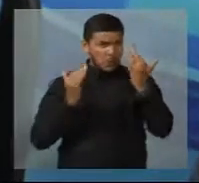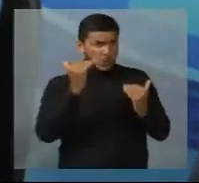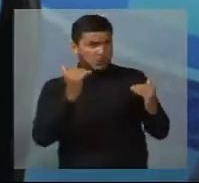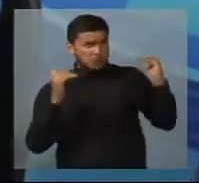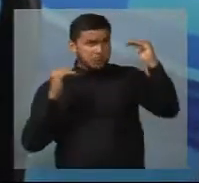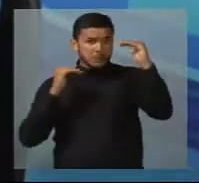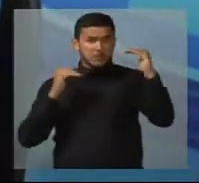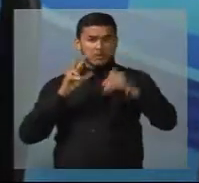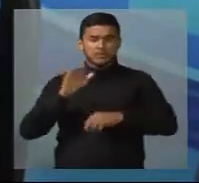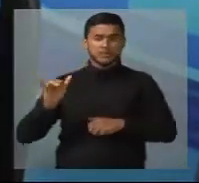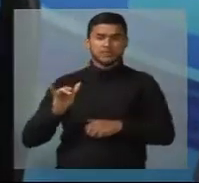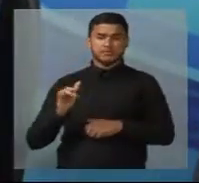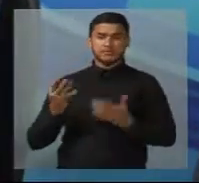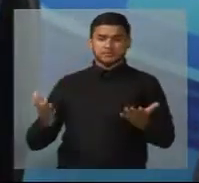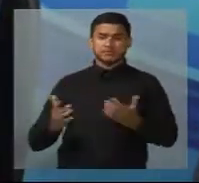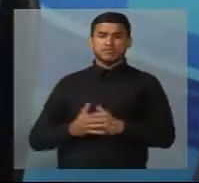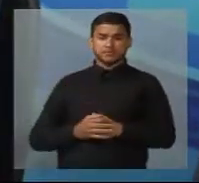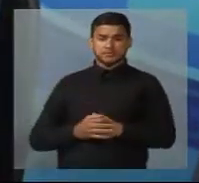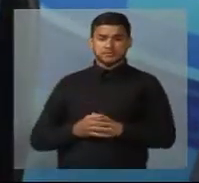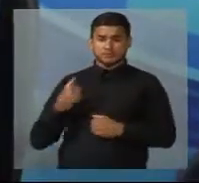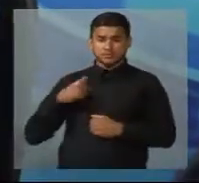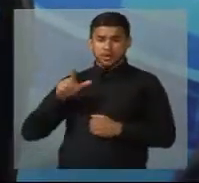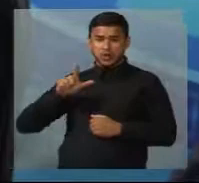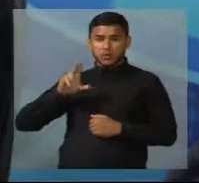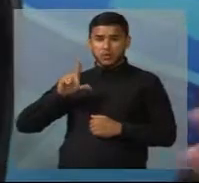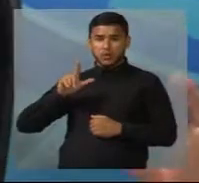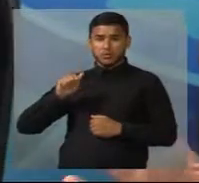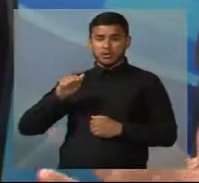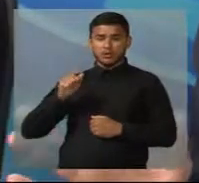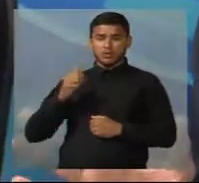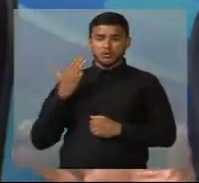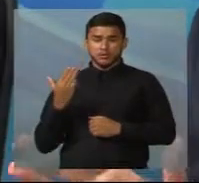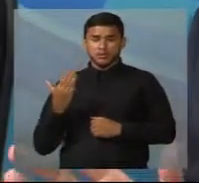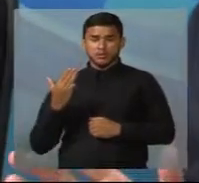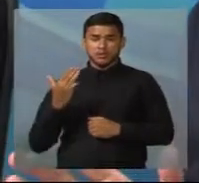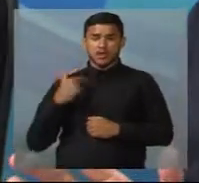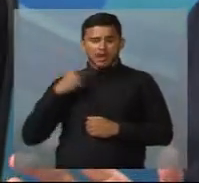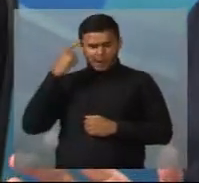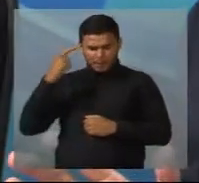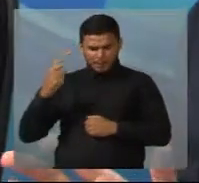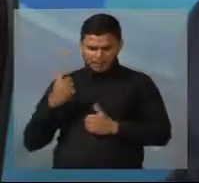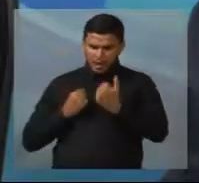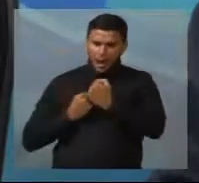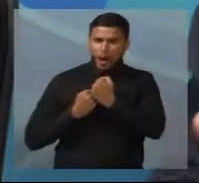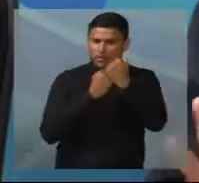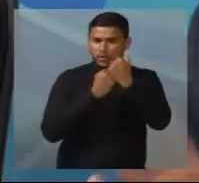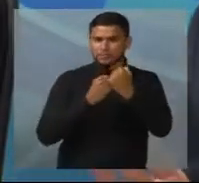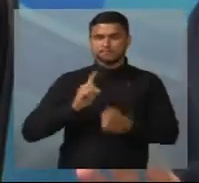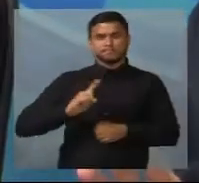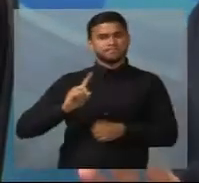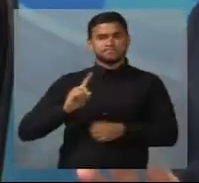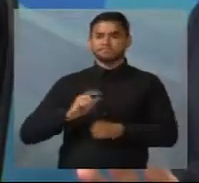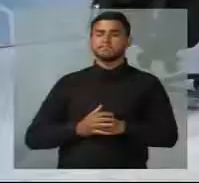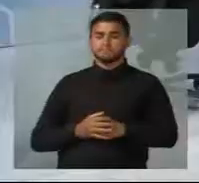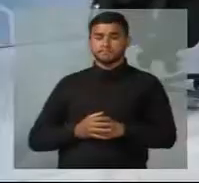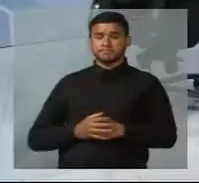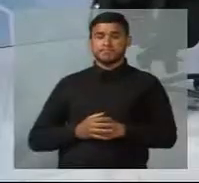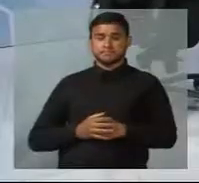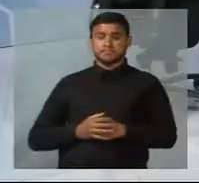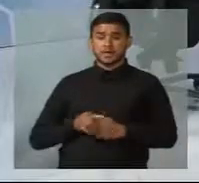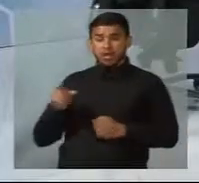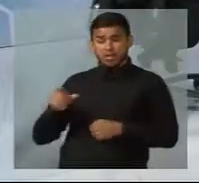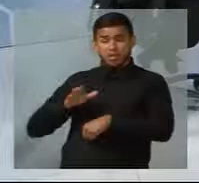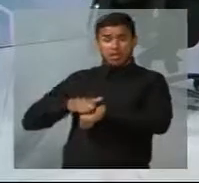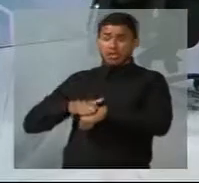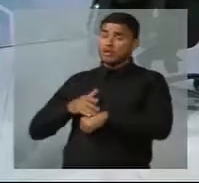dificilmente apoiaria a candidatura Ciro Gomes. A não ser que ele se considere liquidado para a política. Se ele tiver liquidado, mas ele uma pode vez apoiar. impedido,